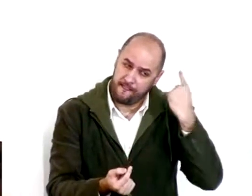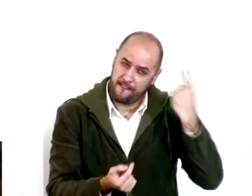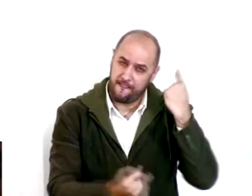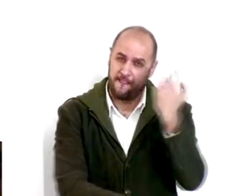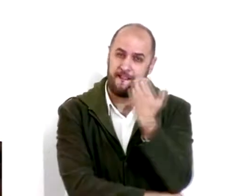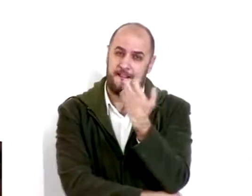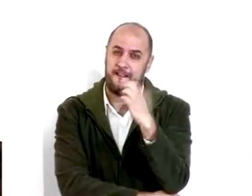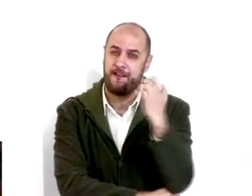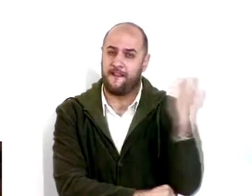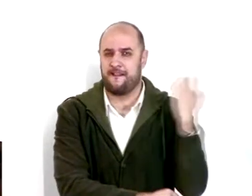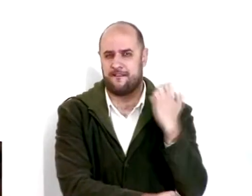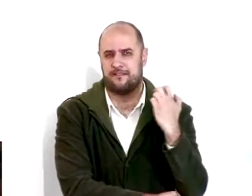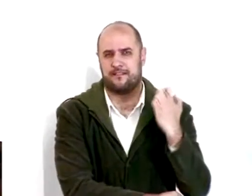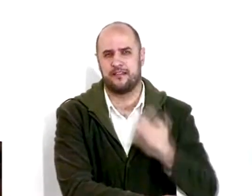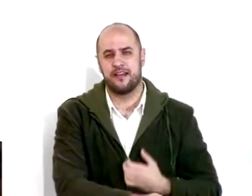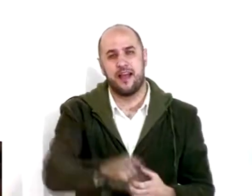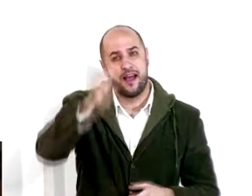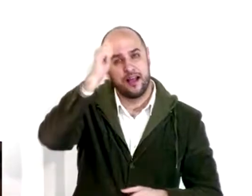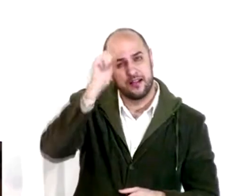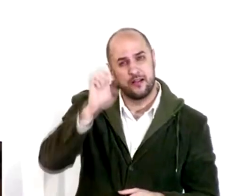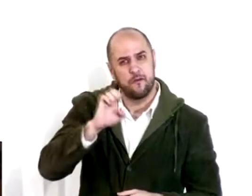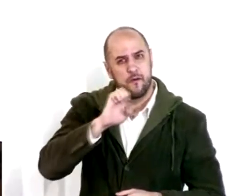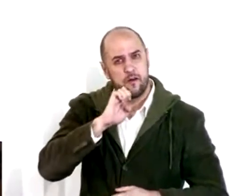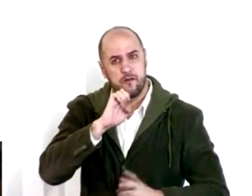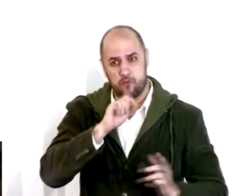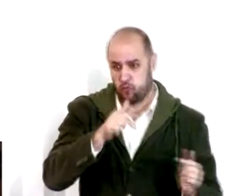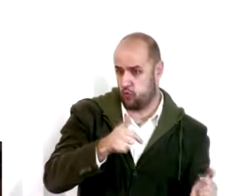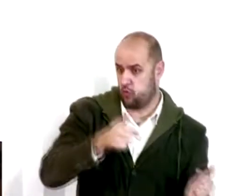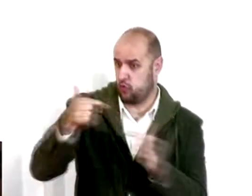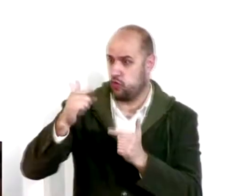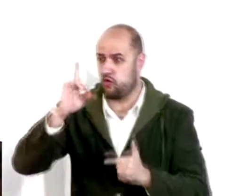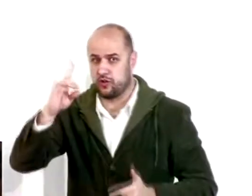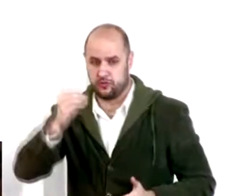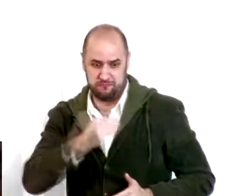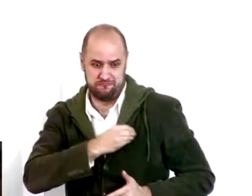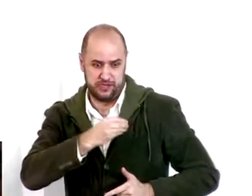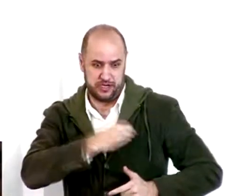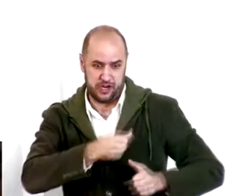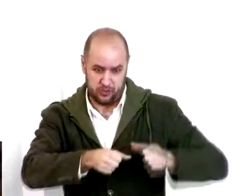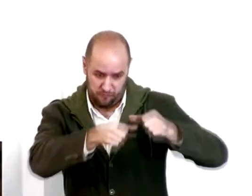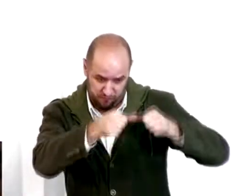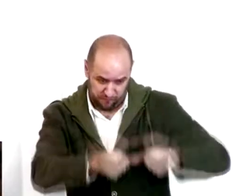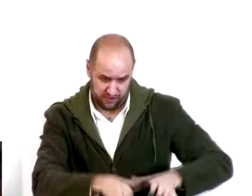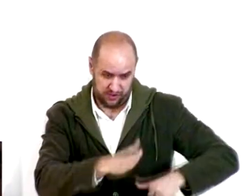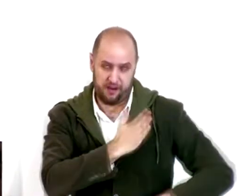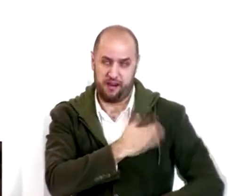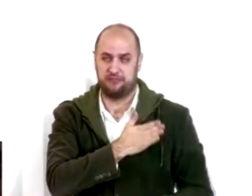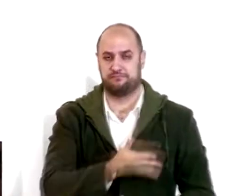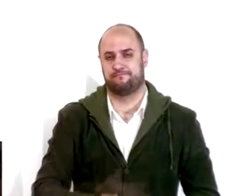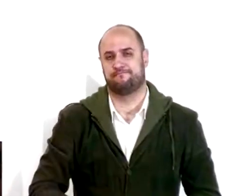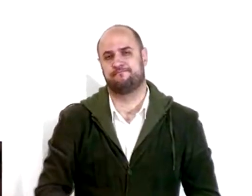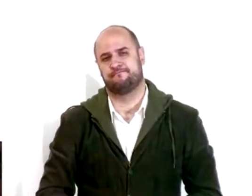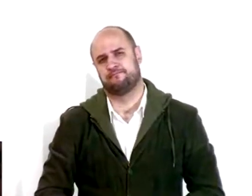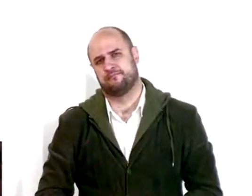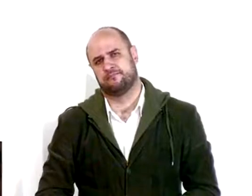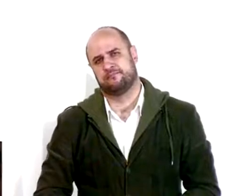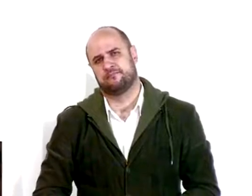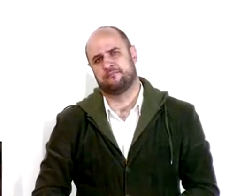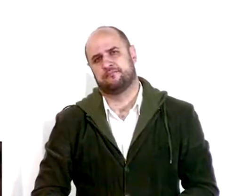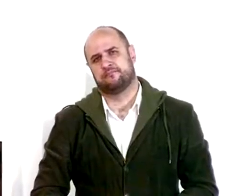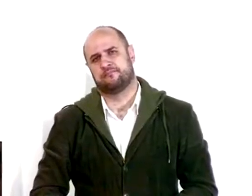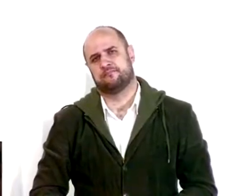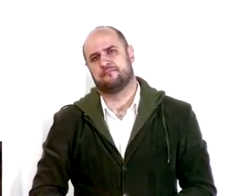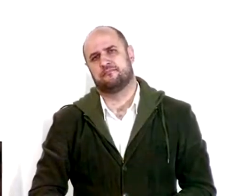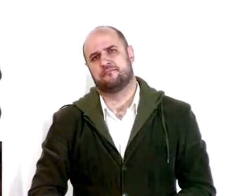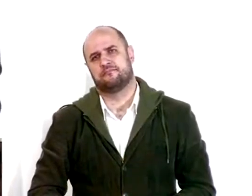nossos primeiros pais se rebelaram contra Deus e o pecado se instalou no coração do homem. Mas